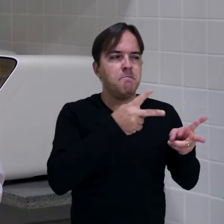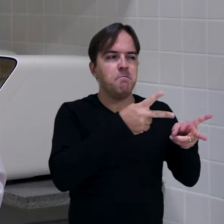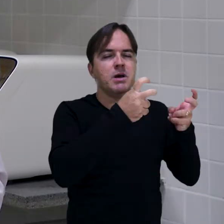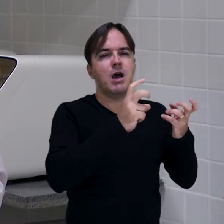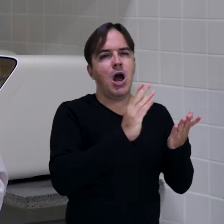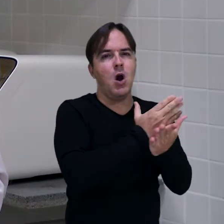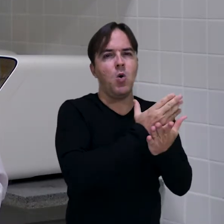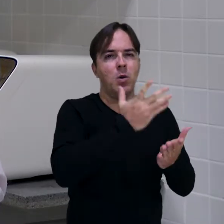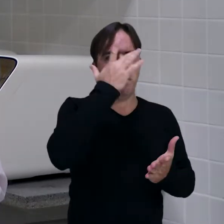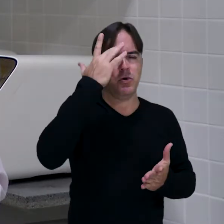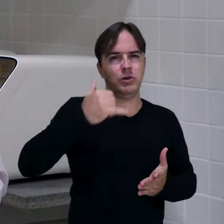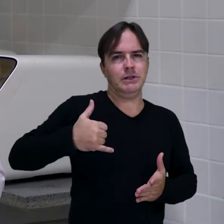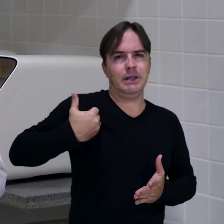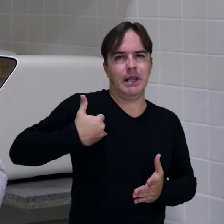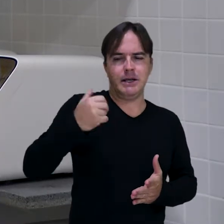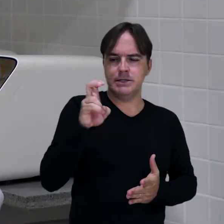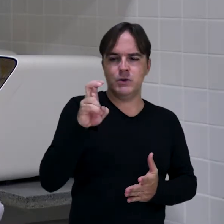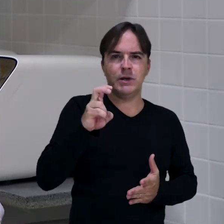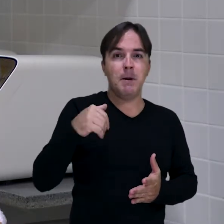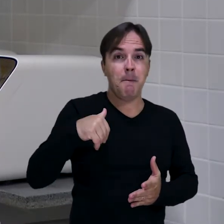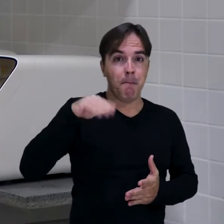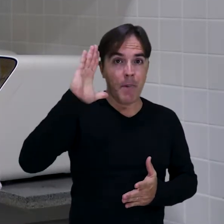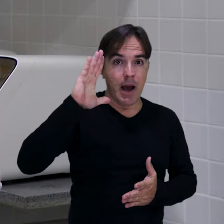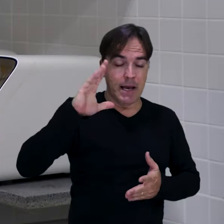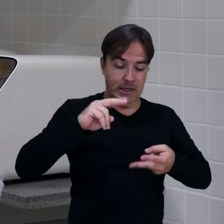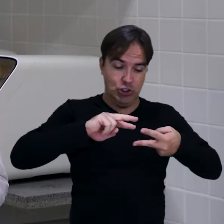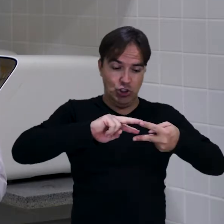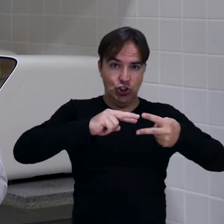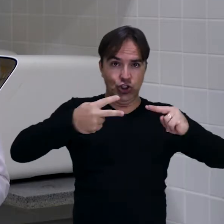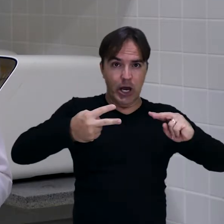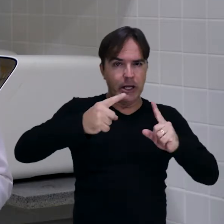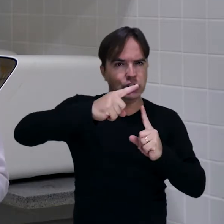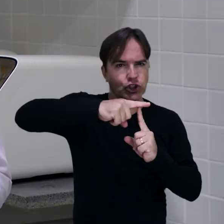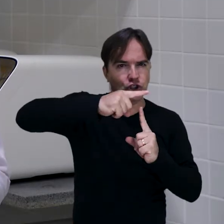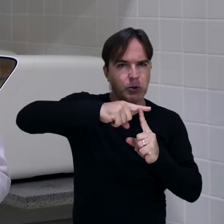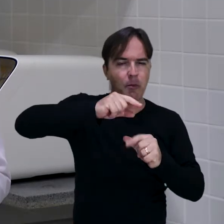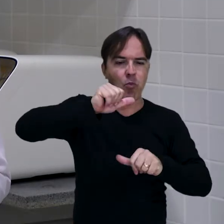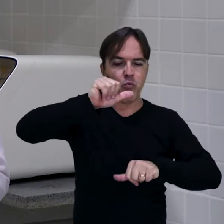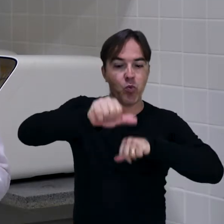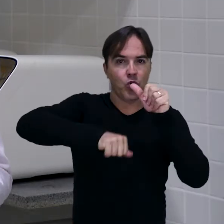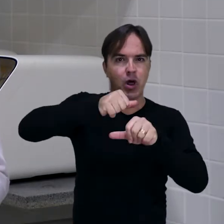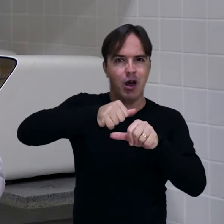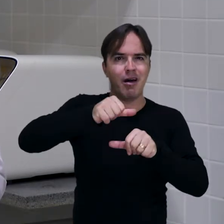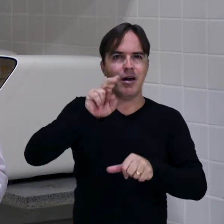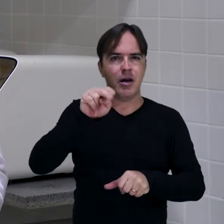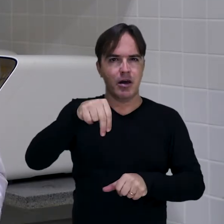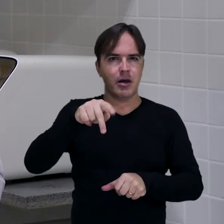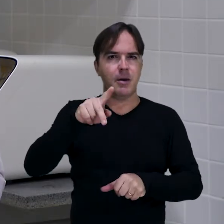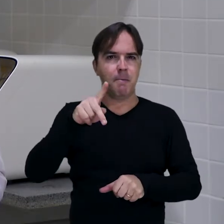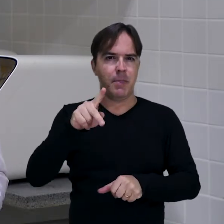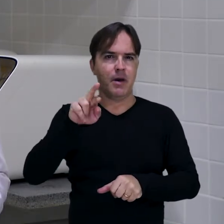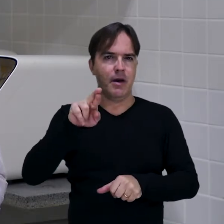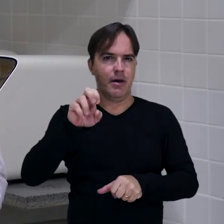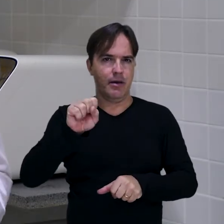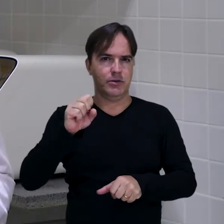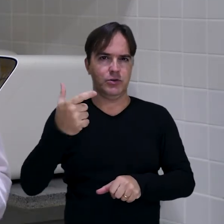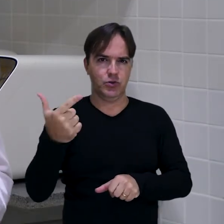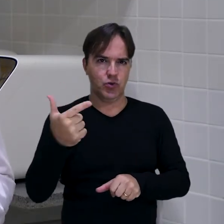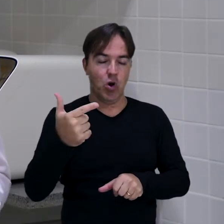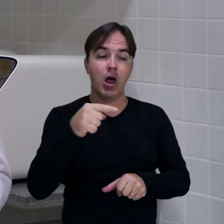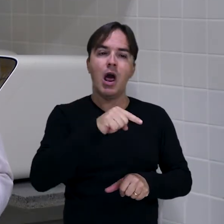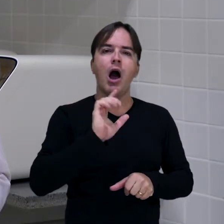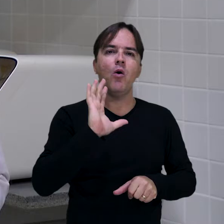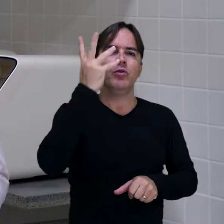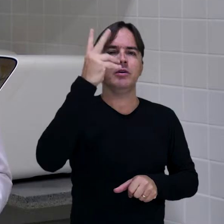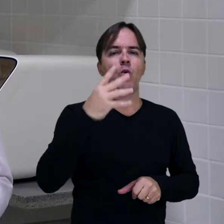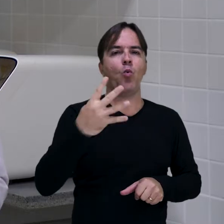com 55 anos ou mais, que possuíam essa mutação no gene TMPRSS2, eles possuíam um risco 4